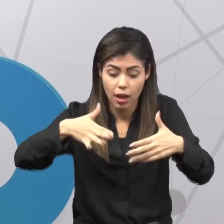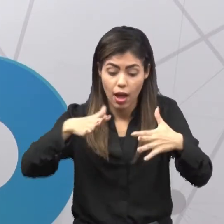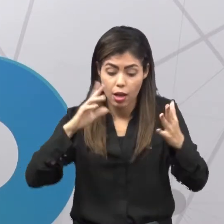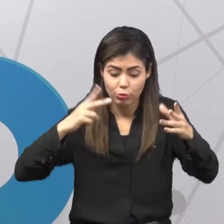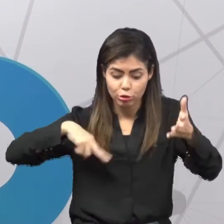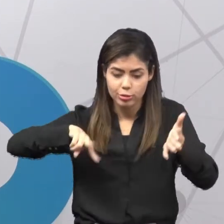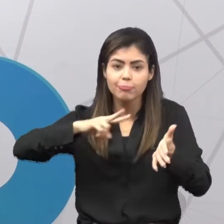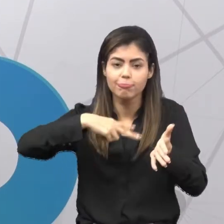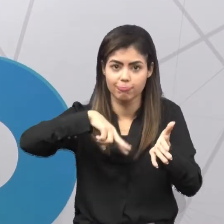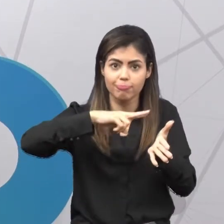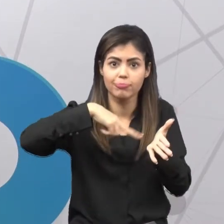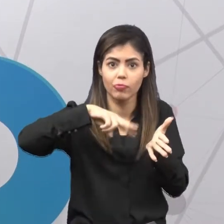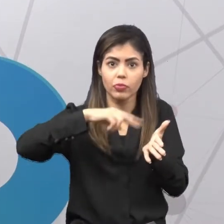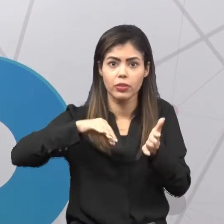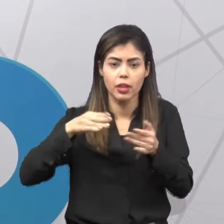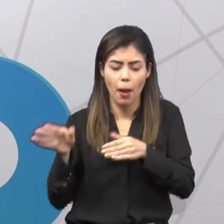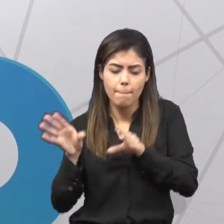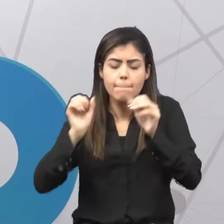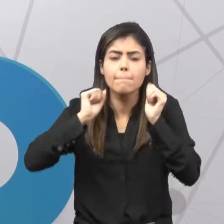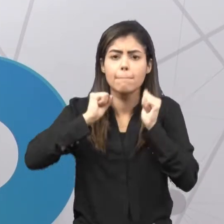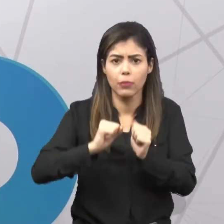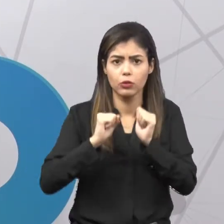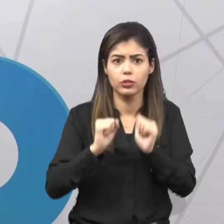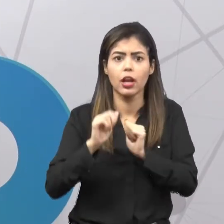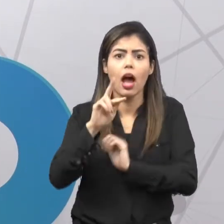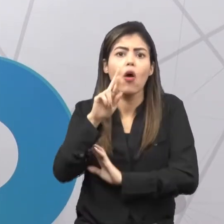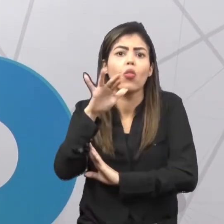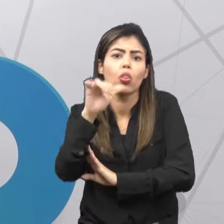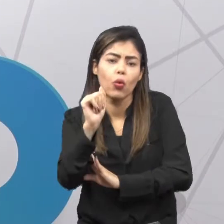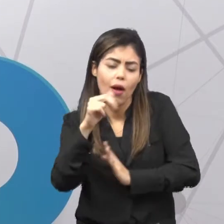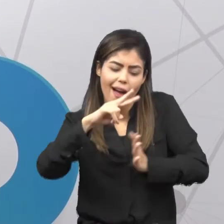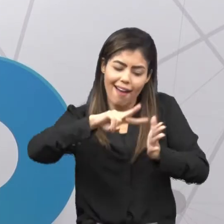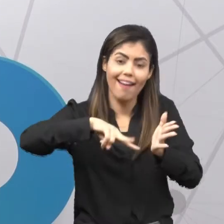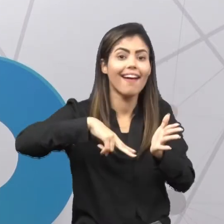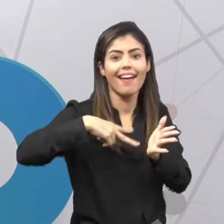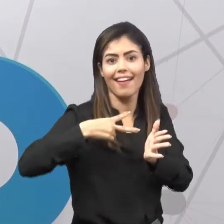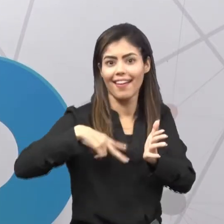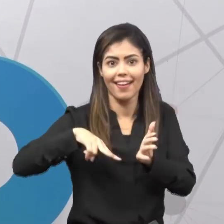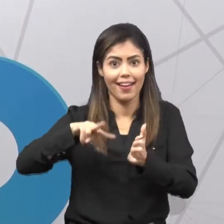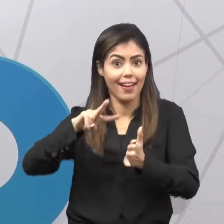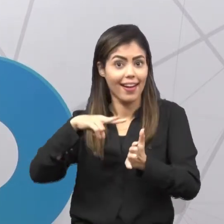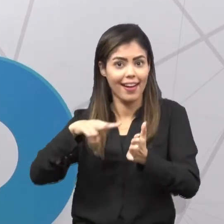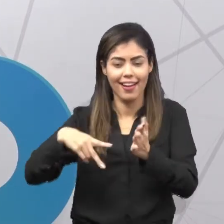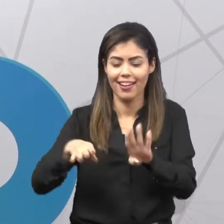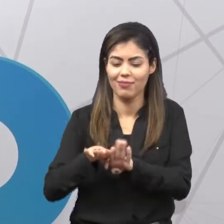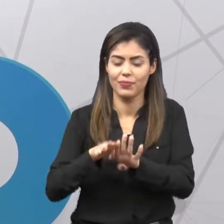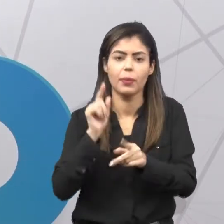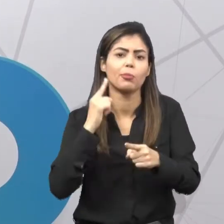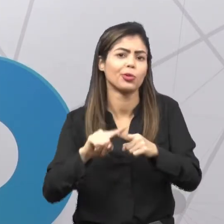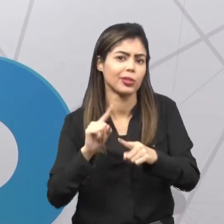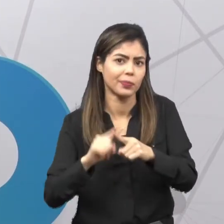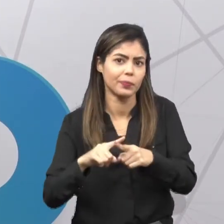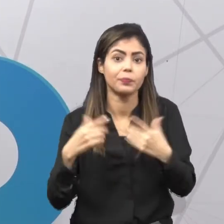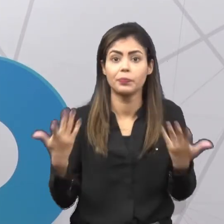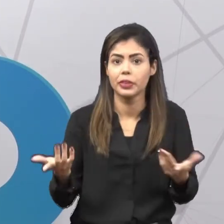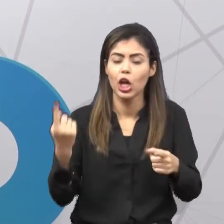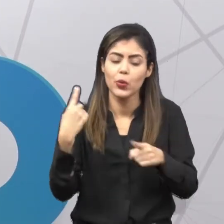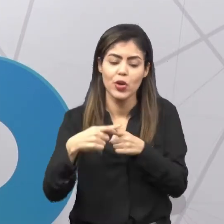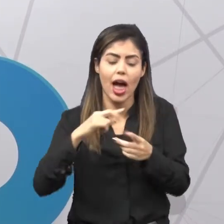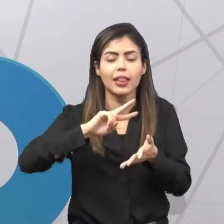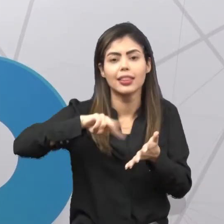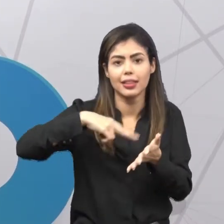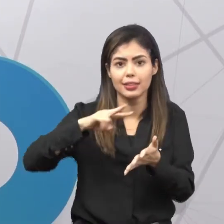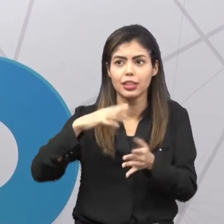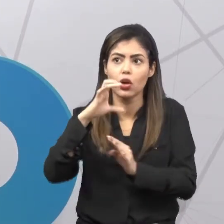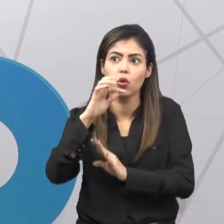dança. Ela permite que o ator bailarino, geralmente a gente fala ator bailarino porque a dança contemporânea